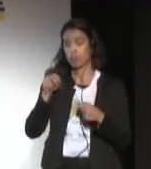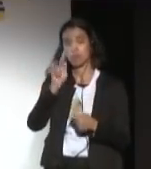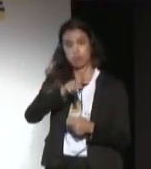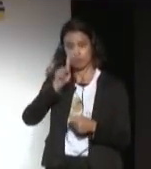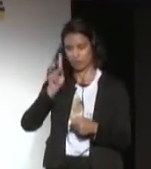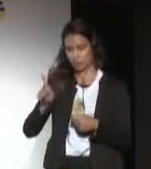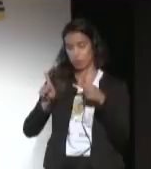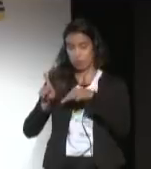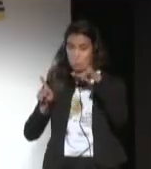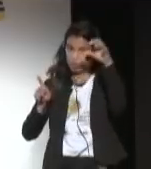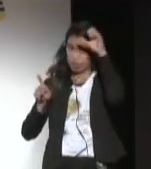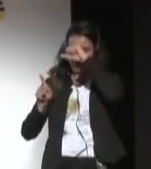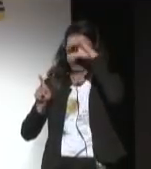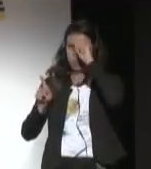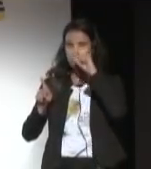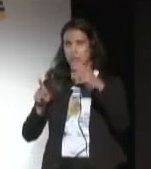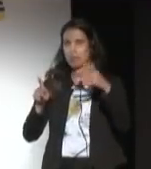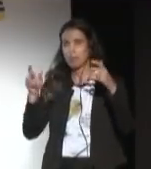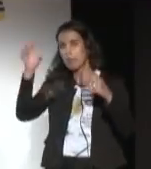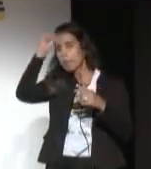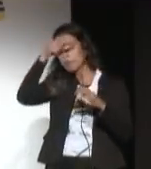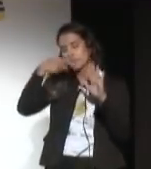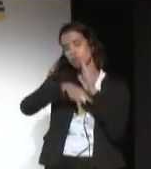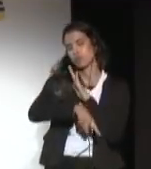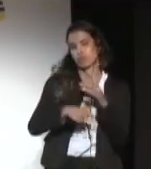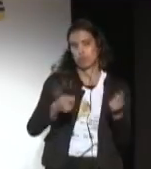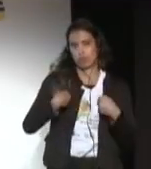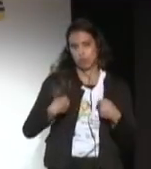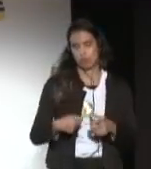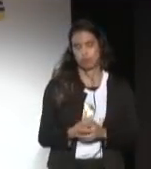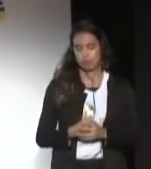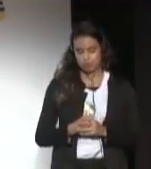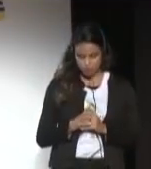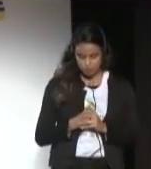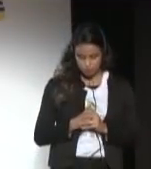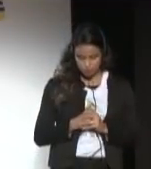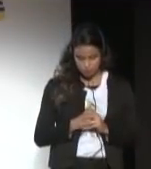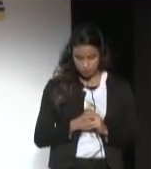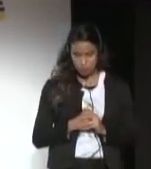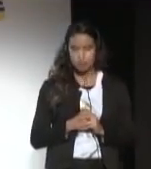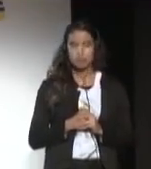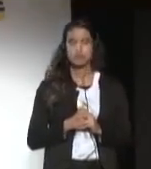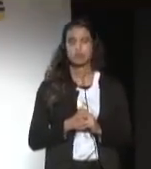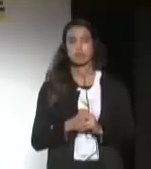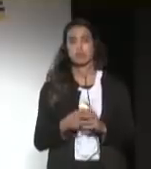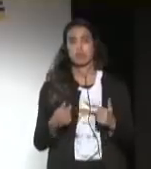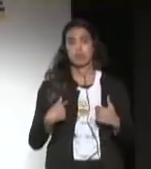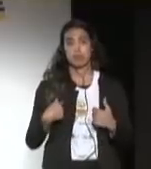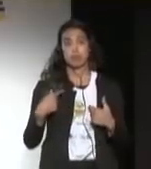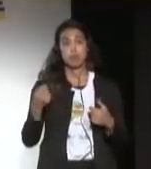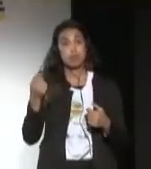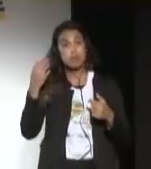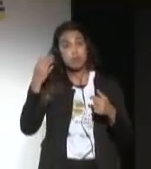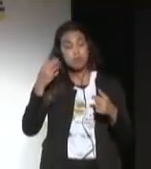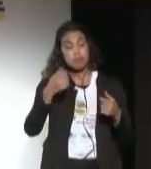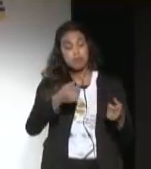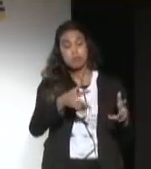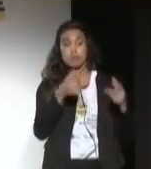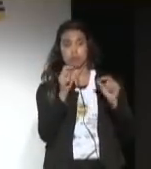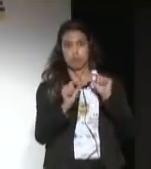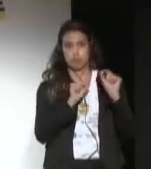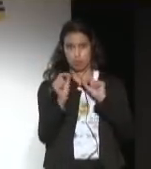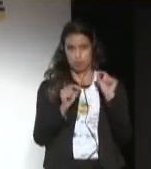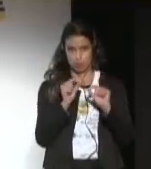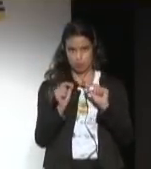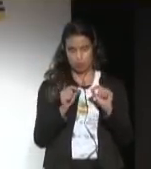esse tipo de aprendizagem mais profunda e a transmissão dessas habilidades. E o que eu percebo é que existem algumas características em